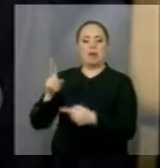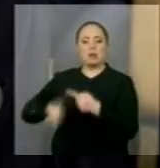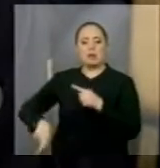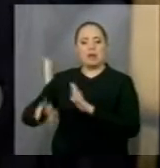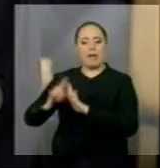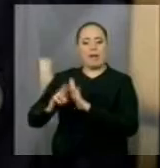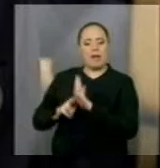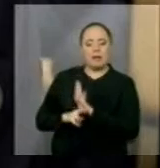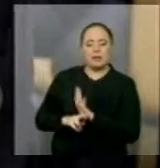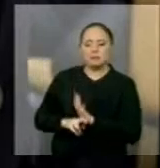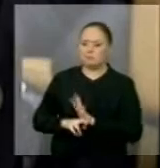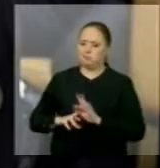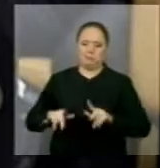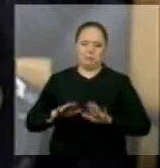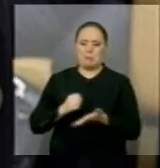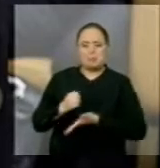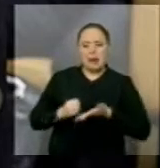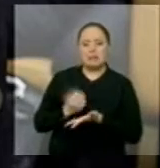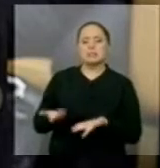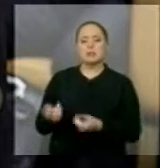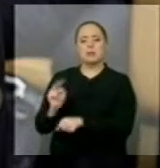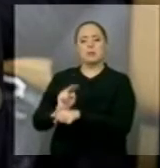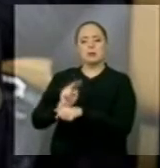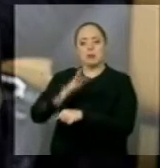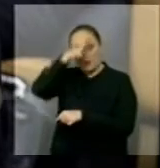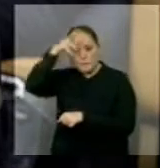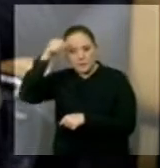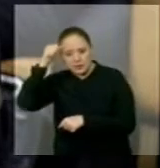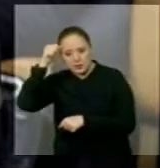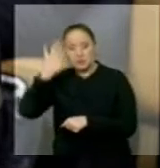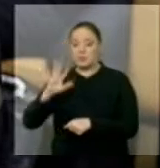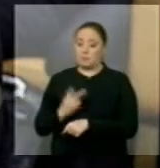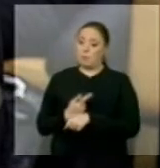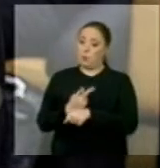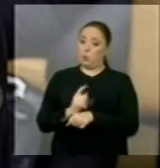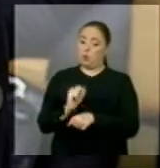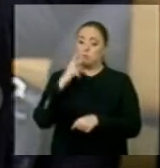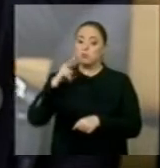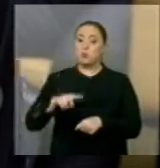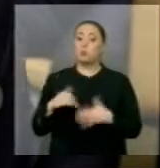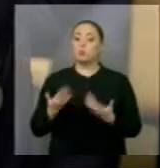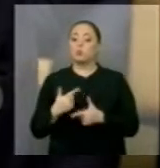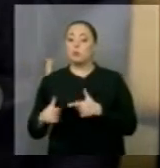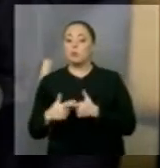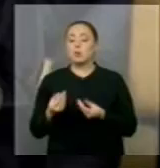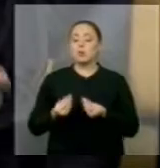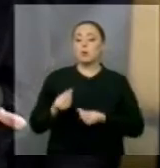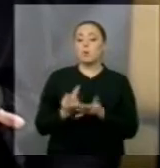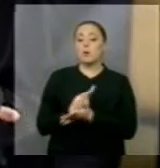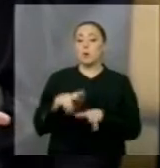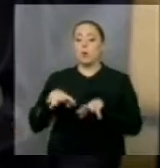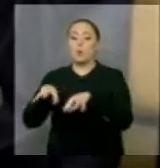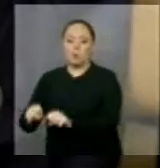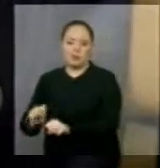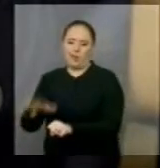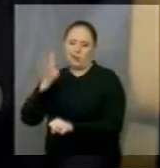regras elementares relacionadas à preservação da Amazônia. Ao contrário, buscou-se equacionar aquelas ocupações historicamente